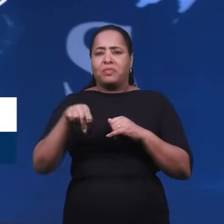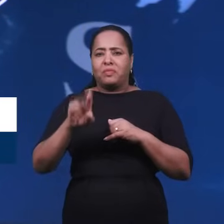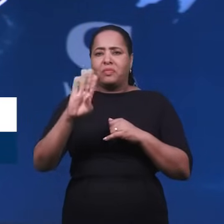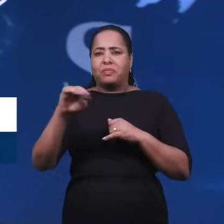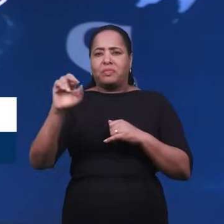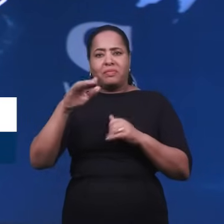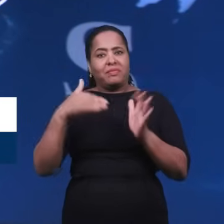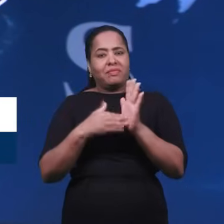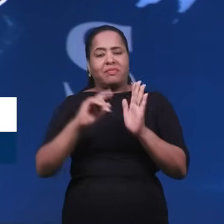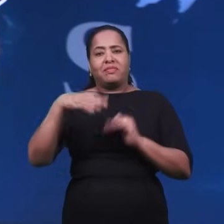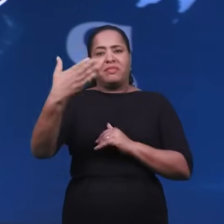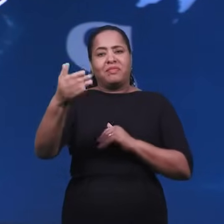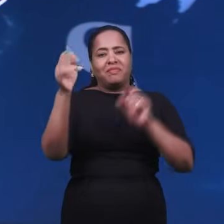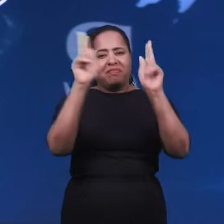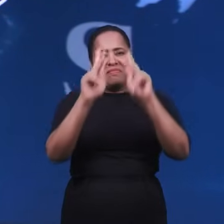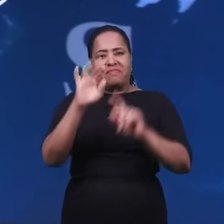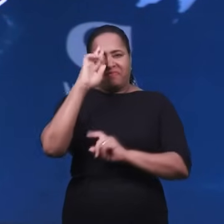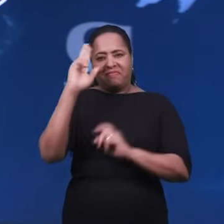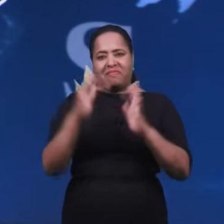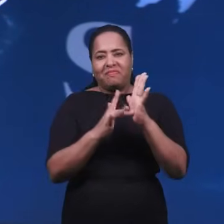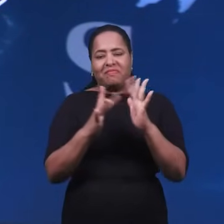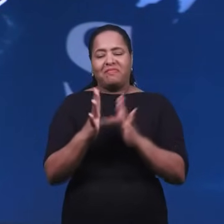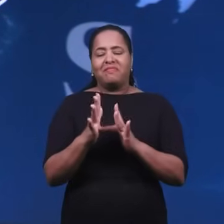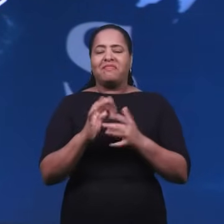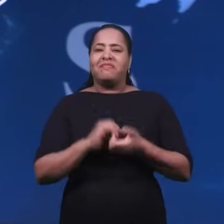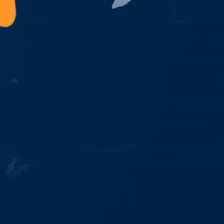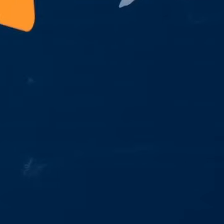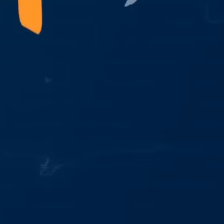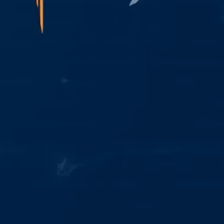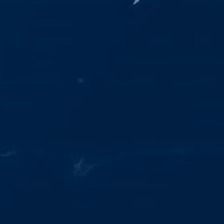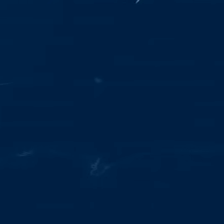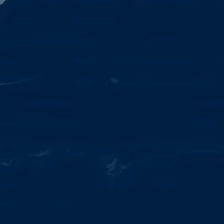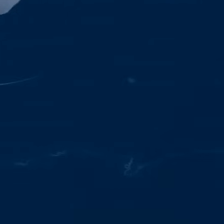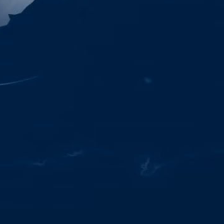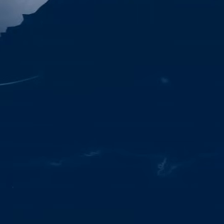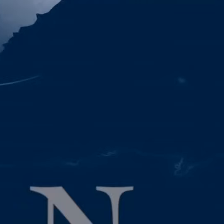manainews@radiomanaim.com.br. Até a próxima edição e a paz do Senhor Jesus.